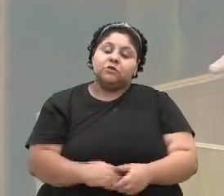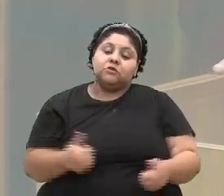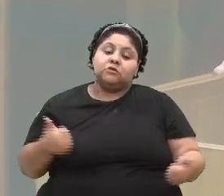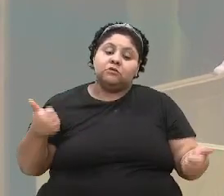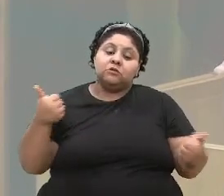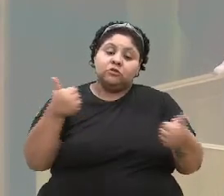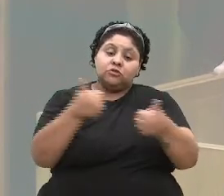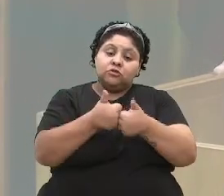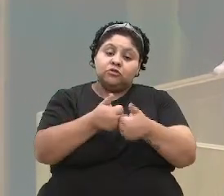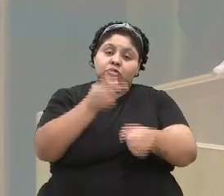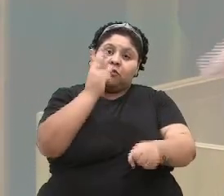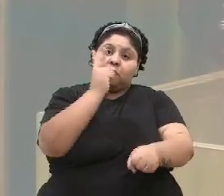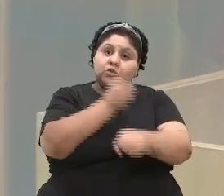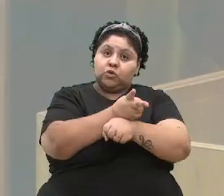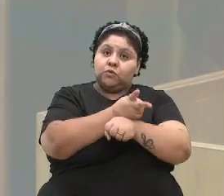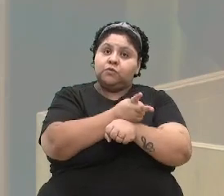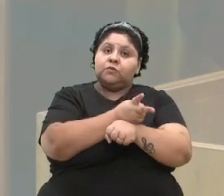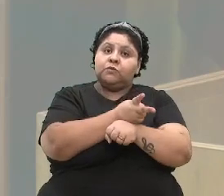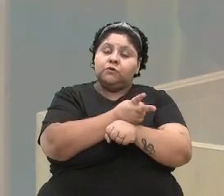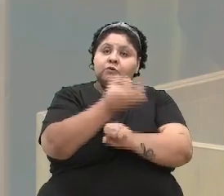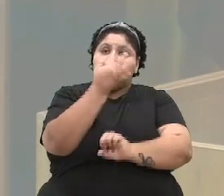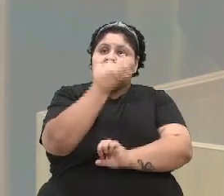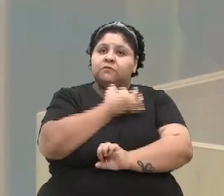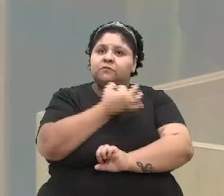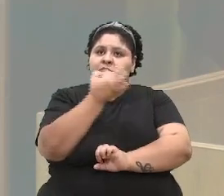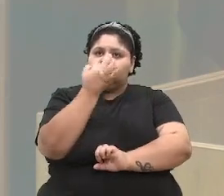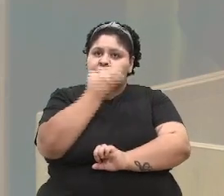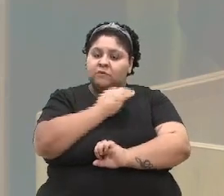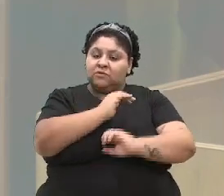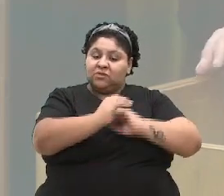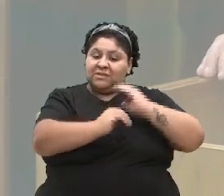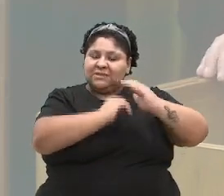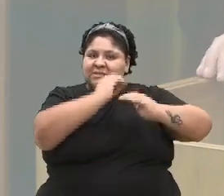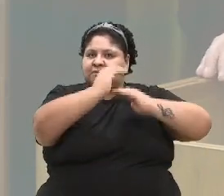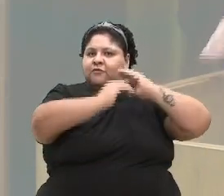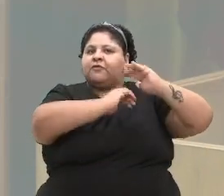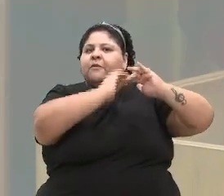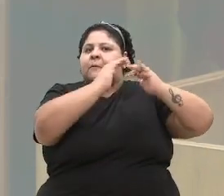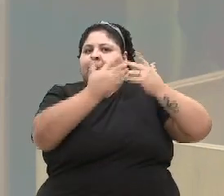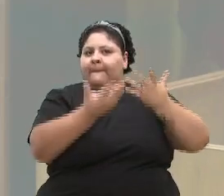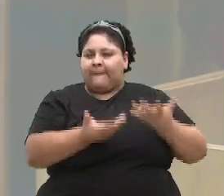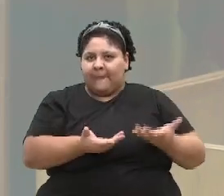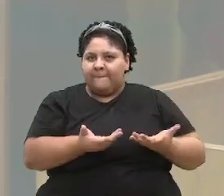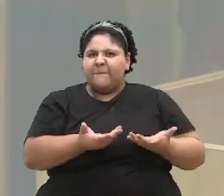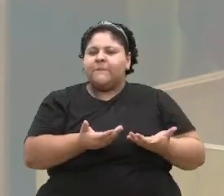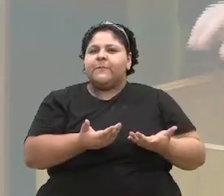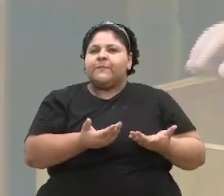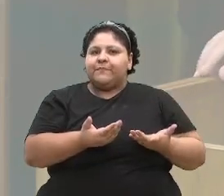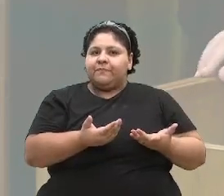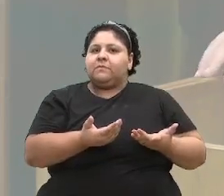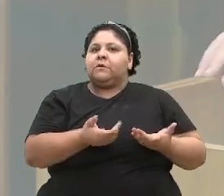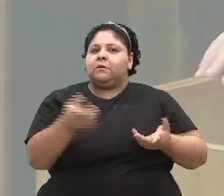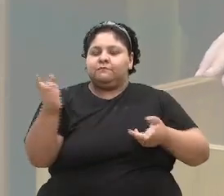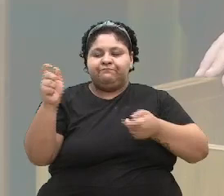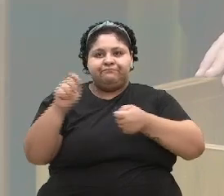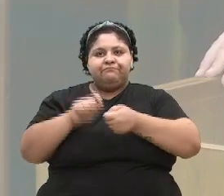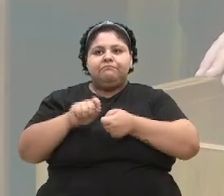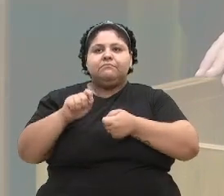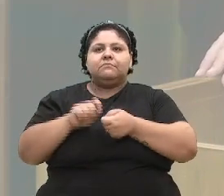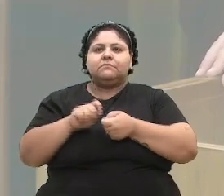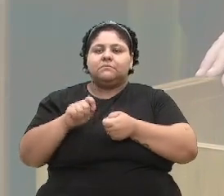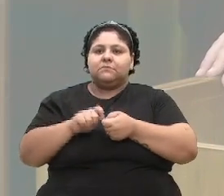de empréstimos que Caxias do Sul se desenvolveu e fez